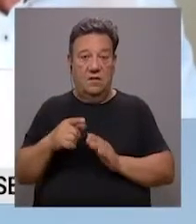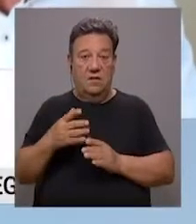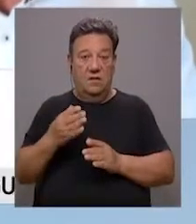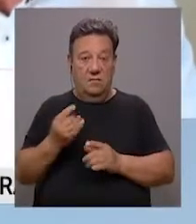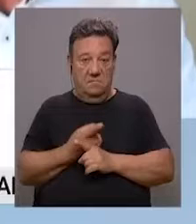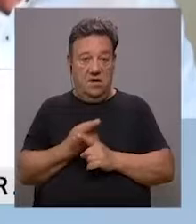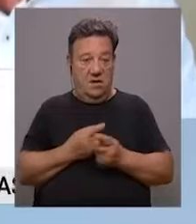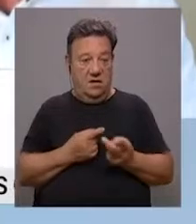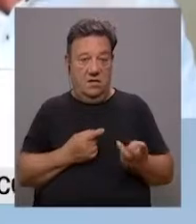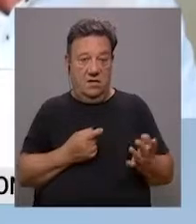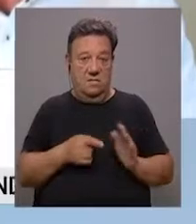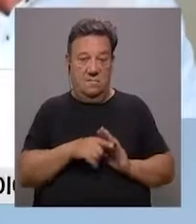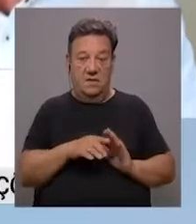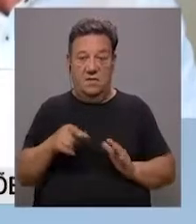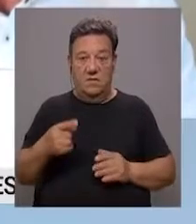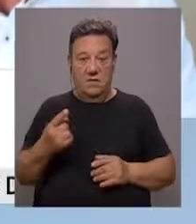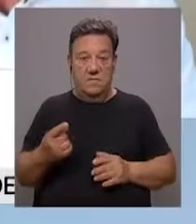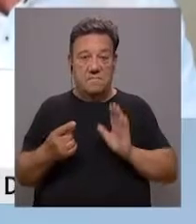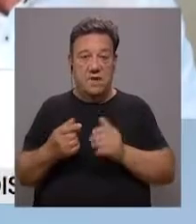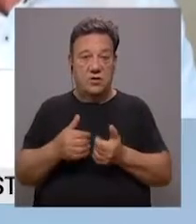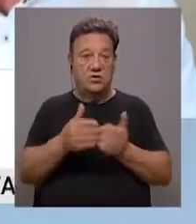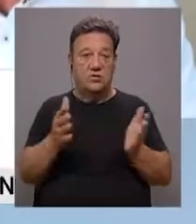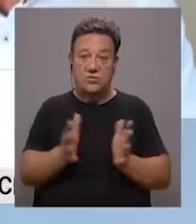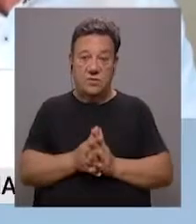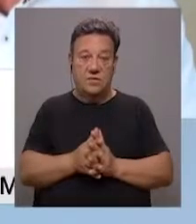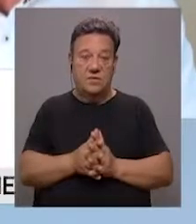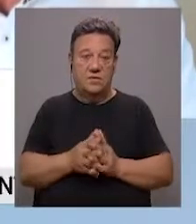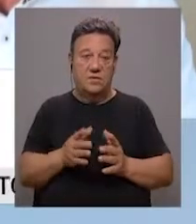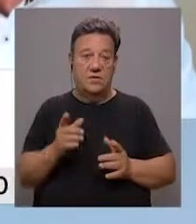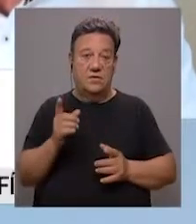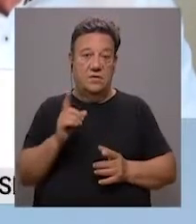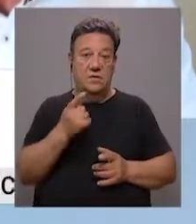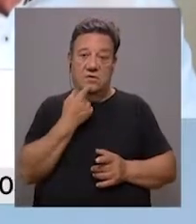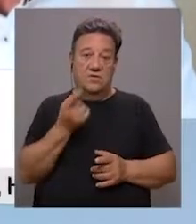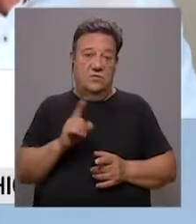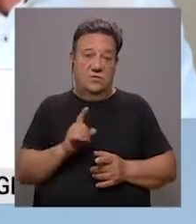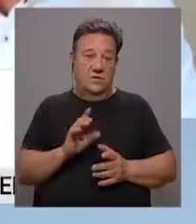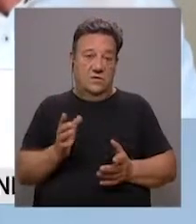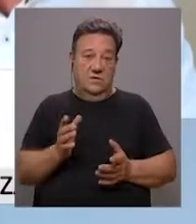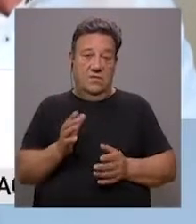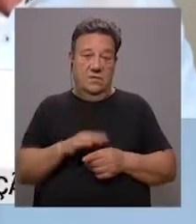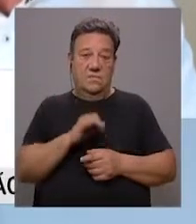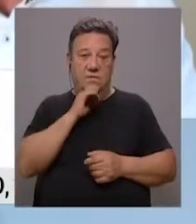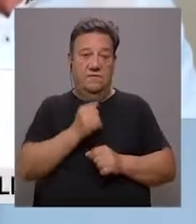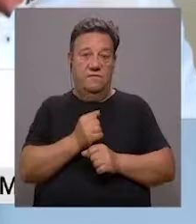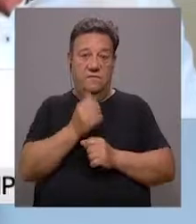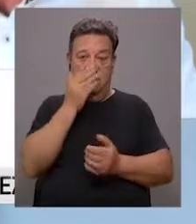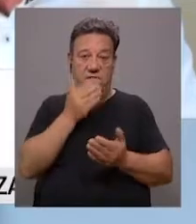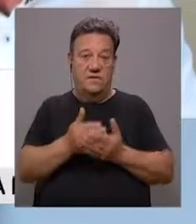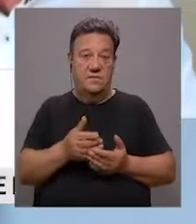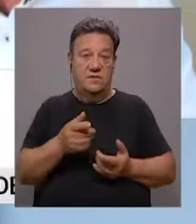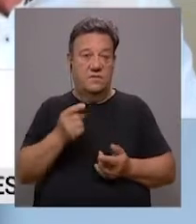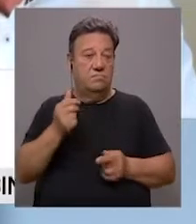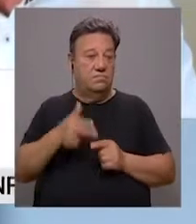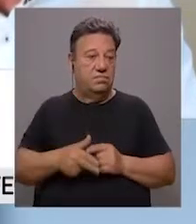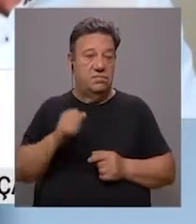outras medidas, mas que todas não serão suficientes para fazer face às